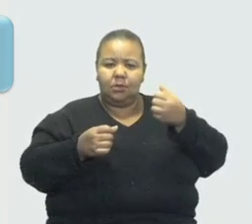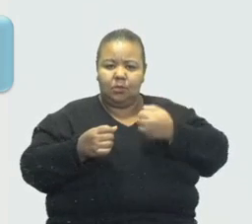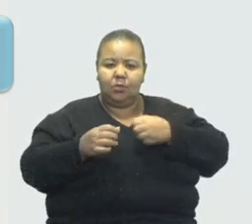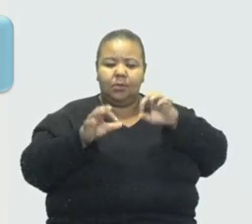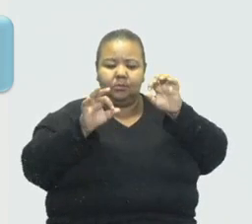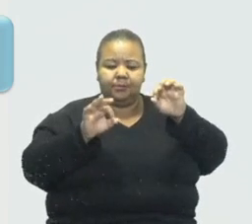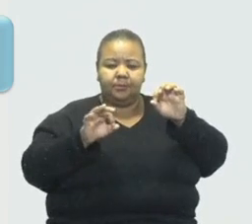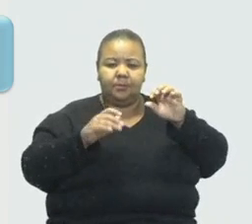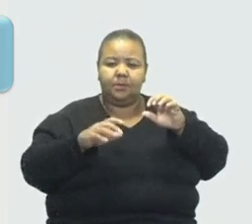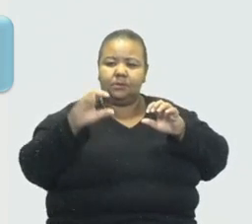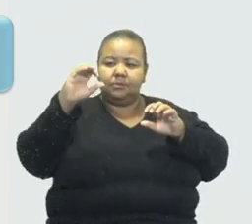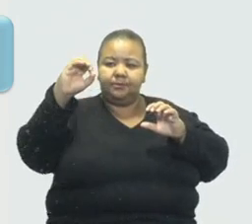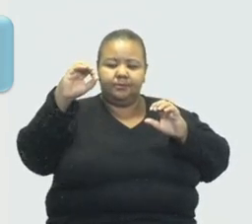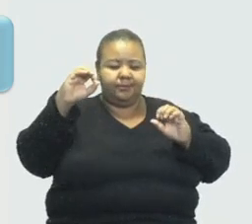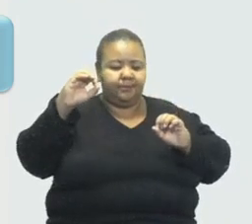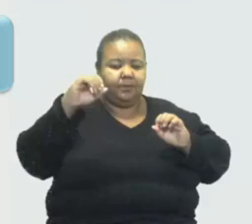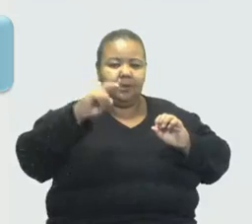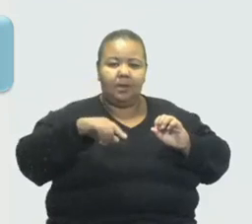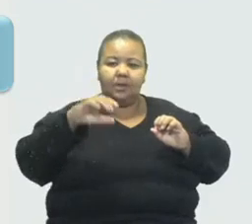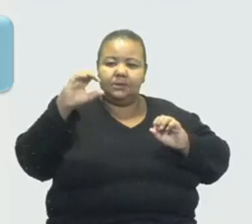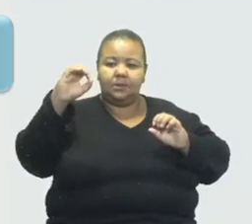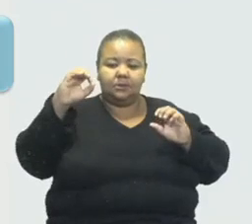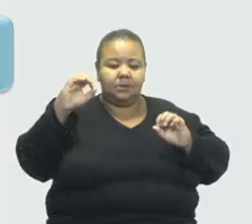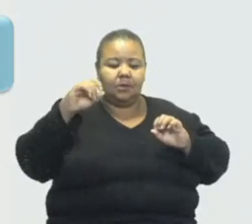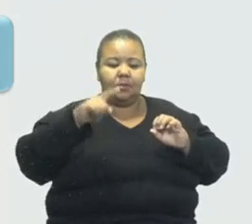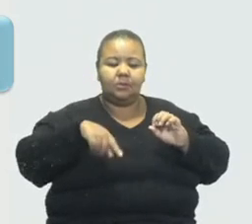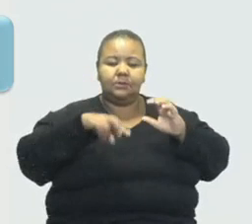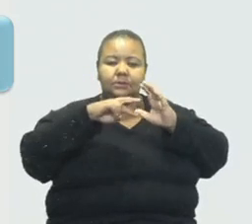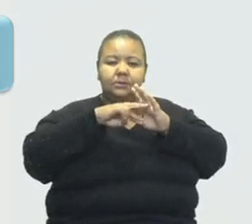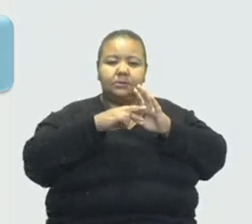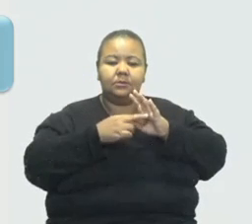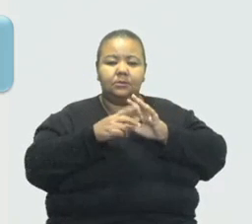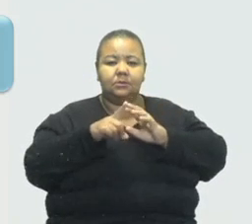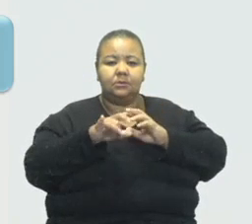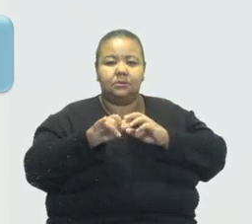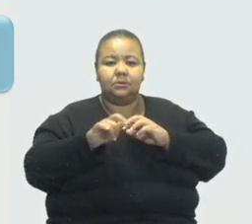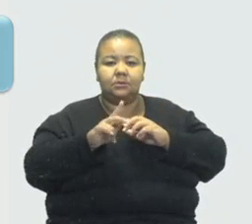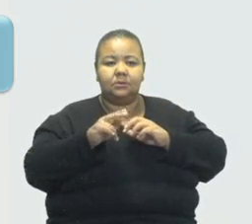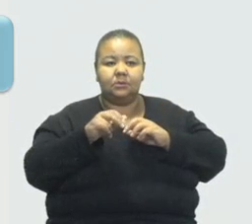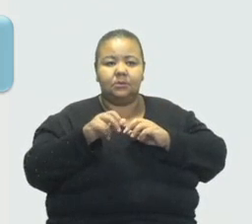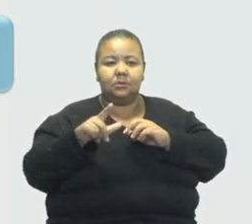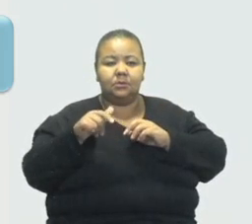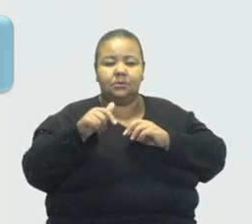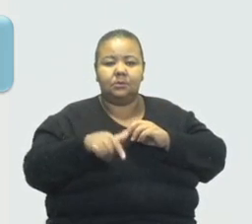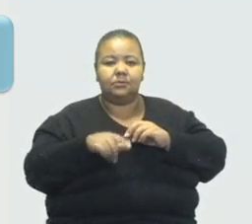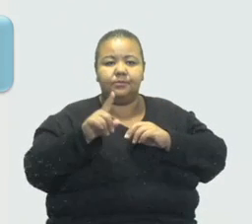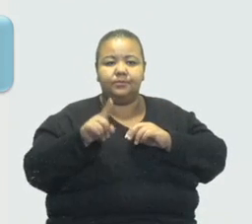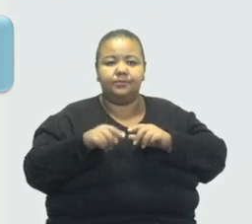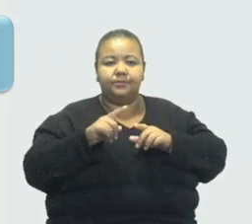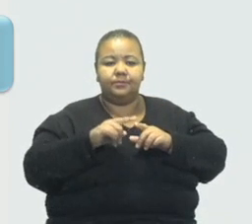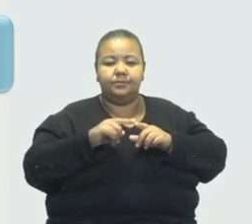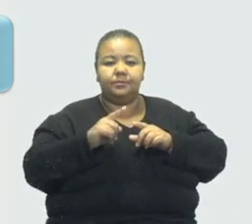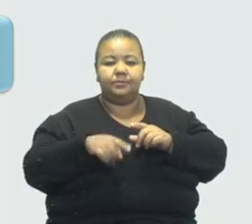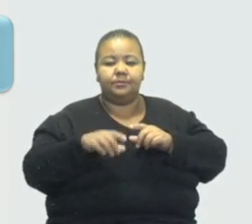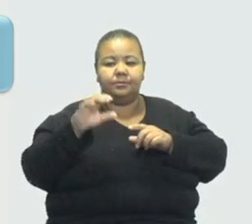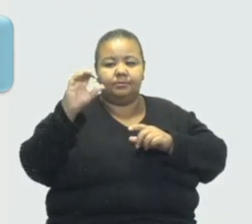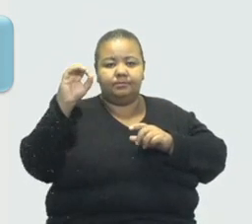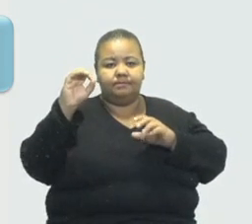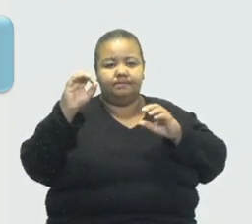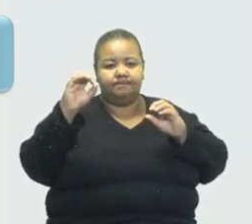são todos nulos. O que caracteriza, então, a matriz diagonal? Os elementos da diagonal principal,